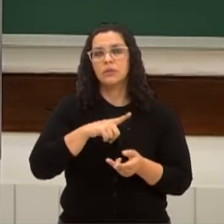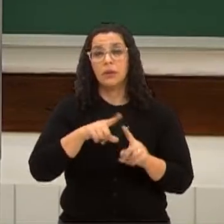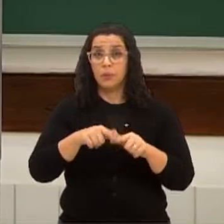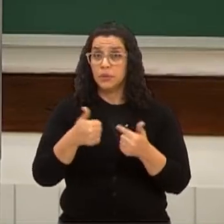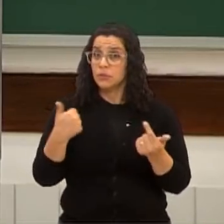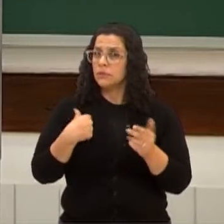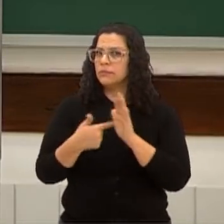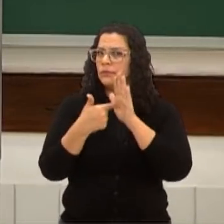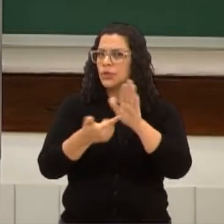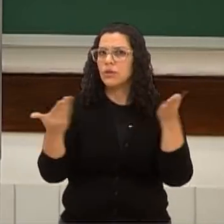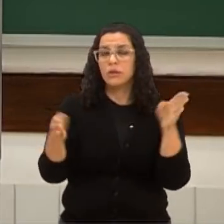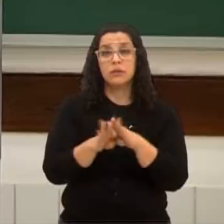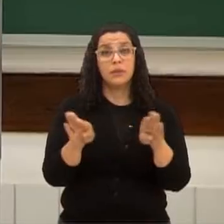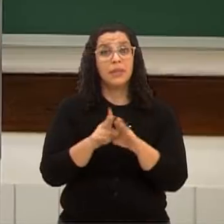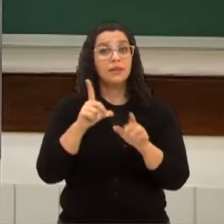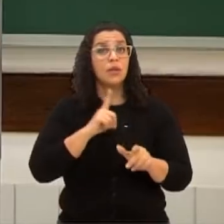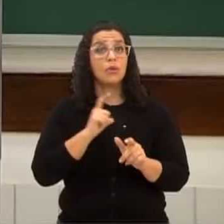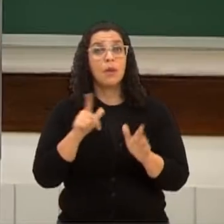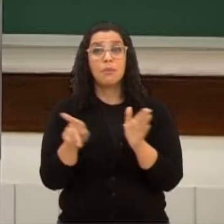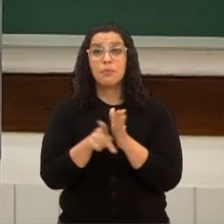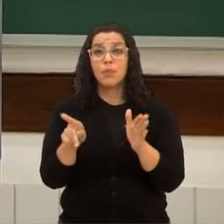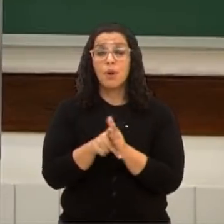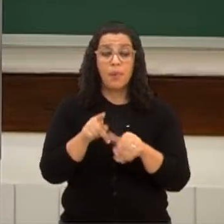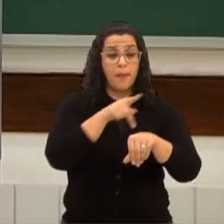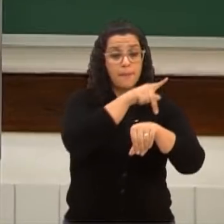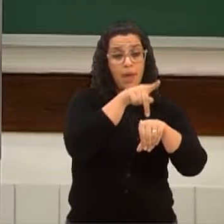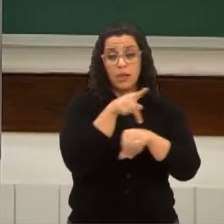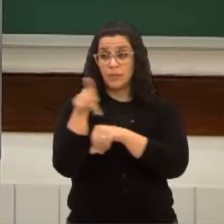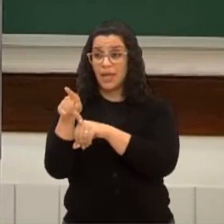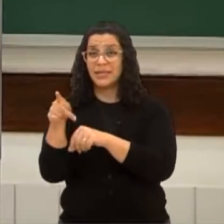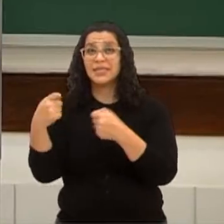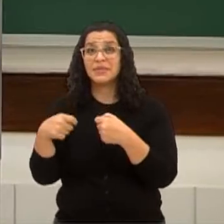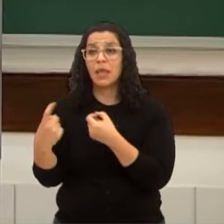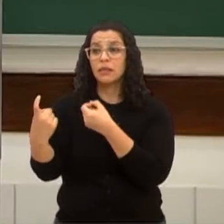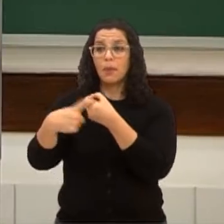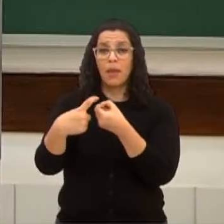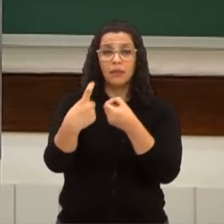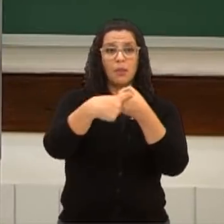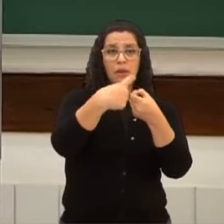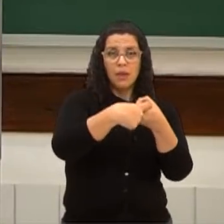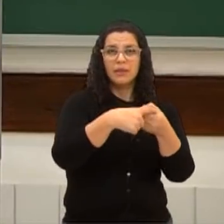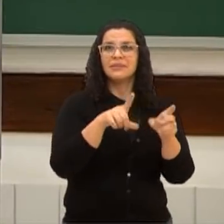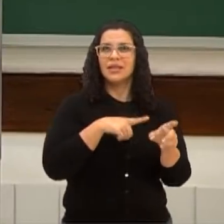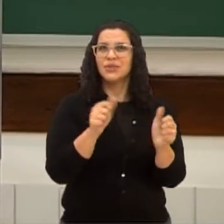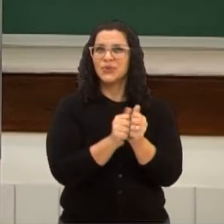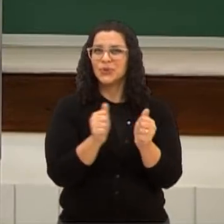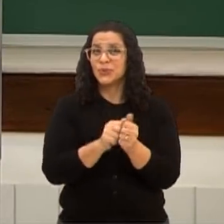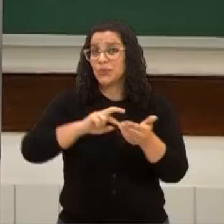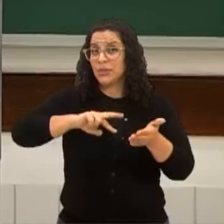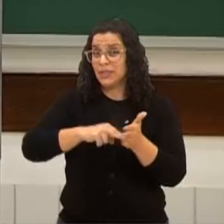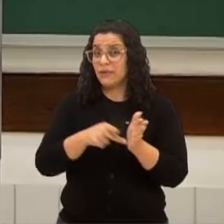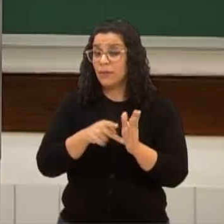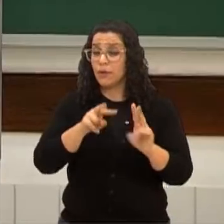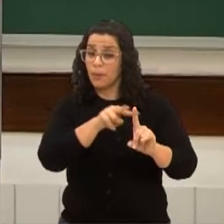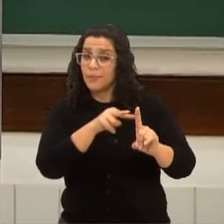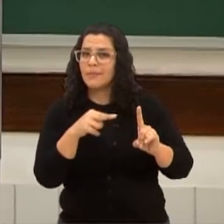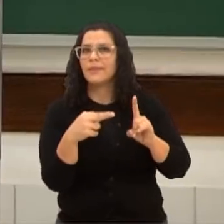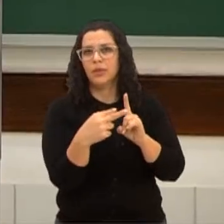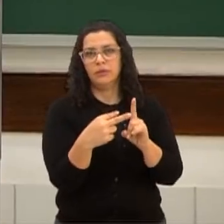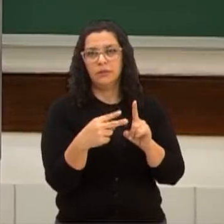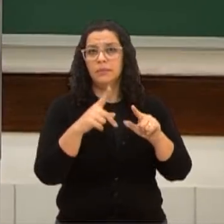gente coloca aqui é que eles acabam sendo interdependentes. Só que ser interdependente depende também do ponto de